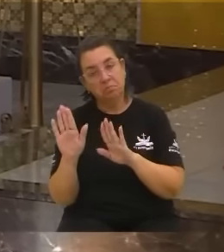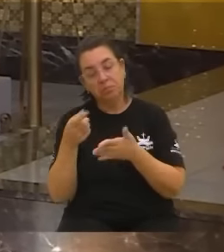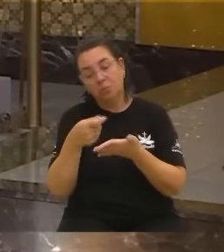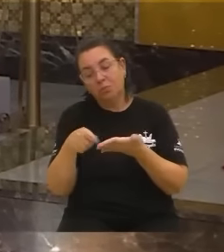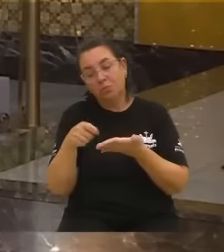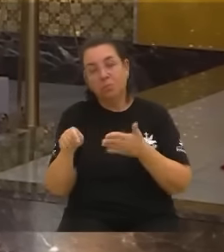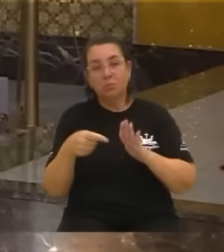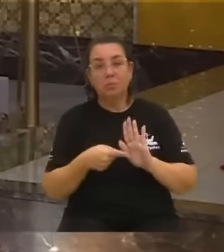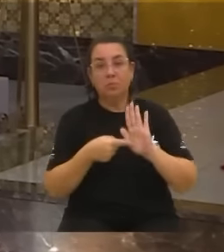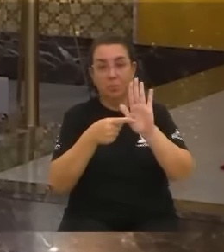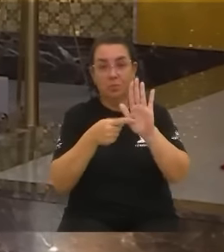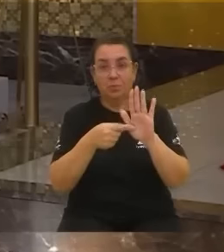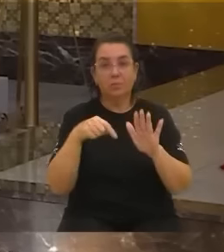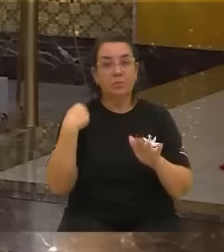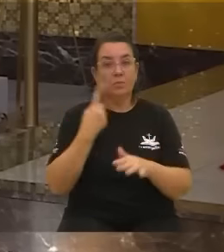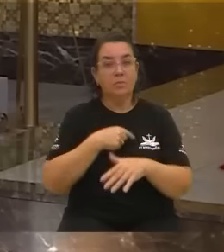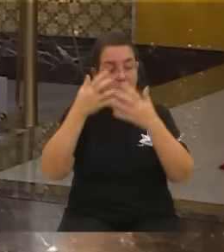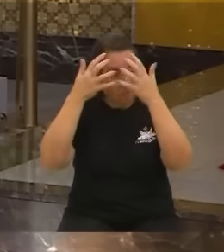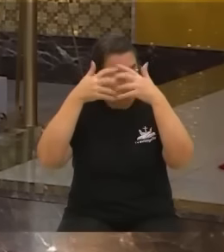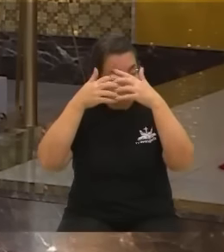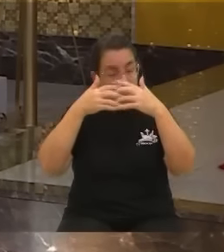nos fazendo refletir nesta linha.